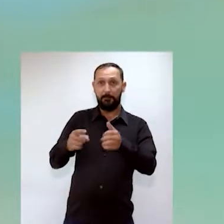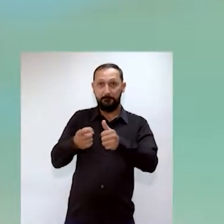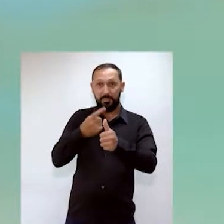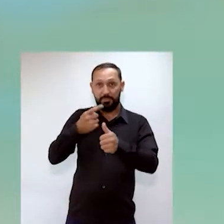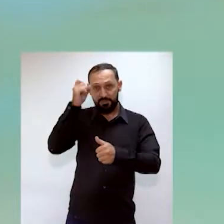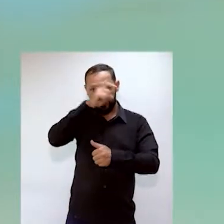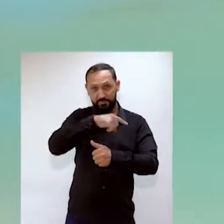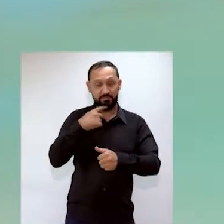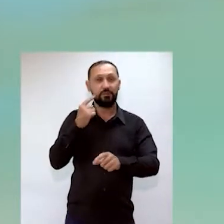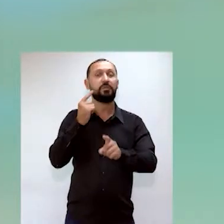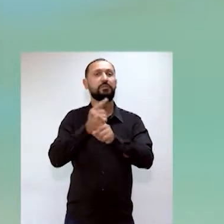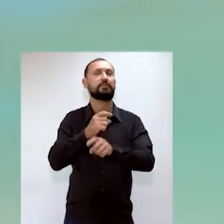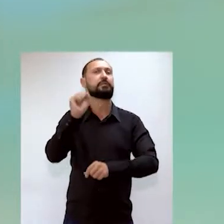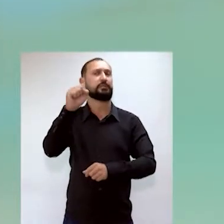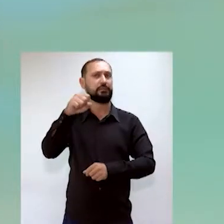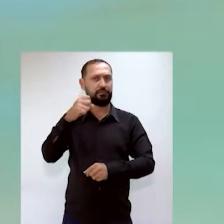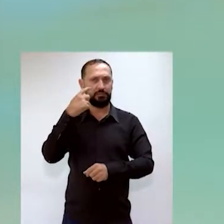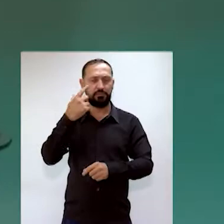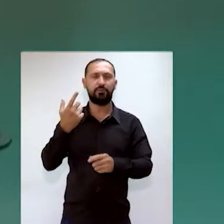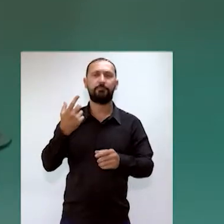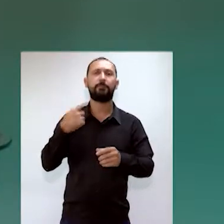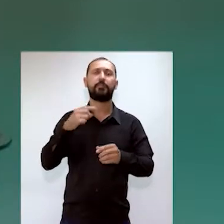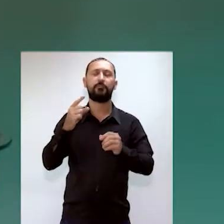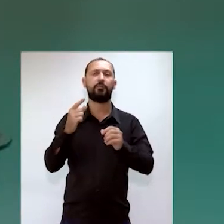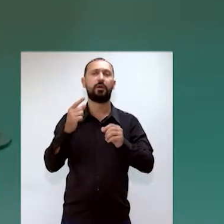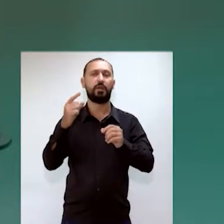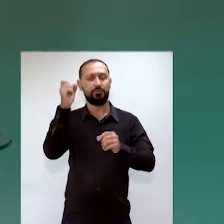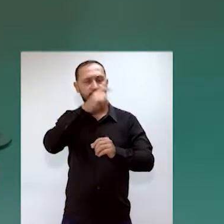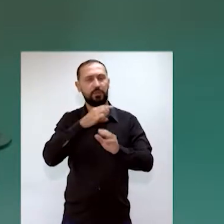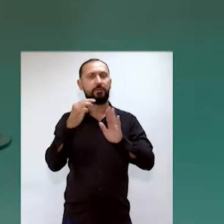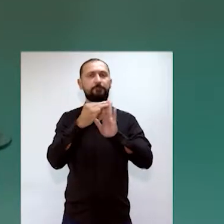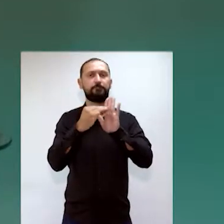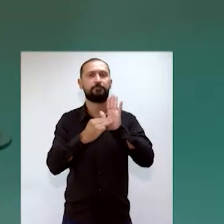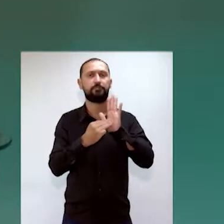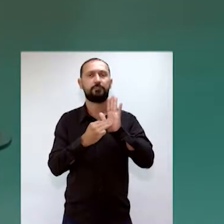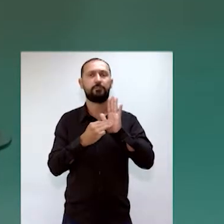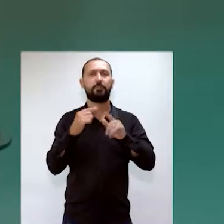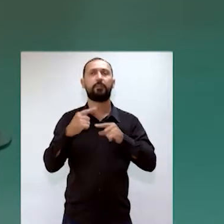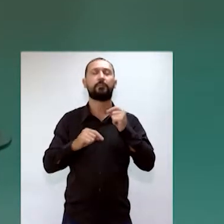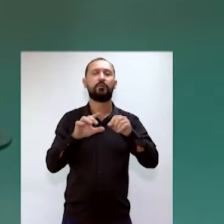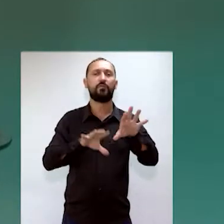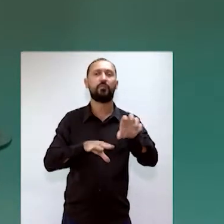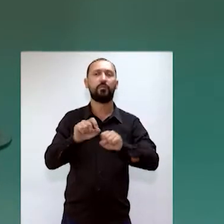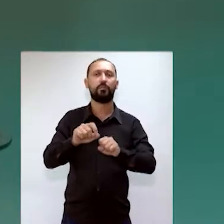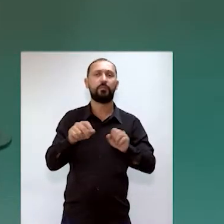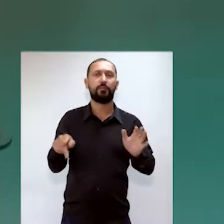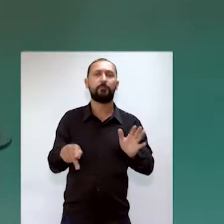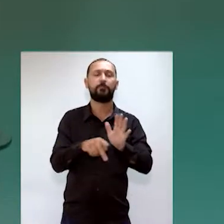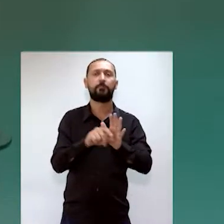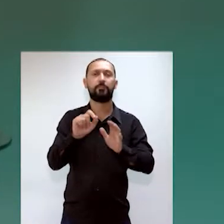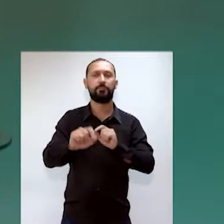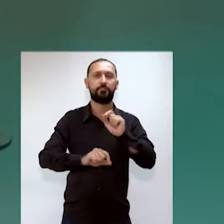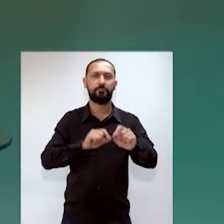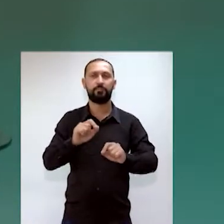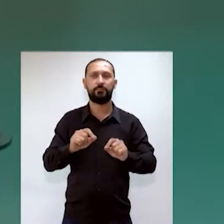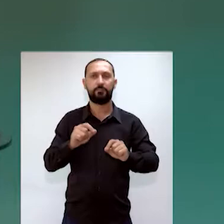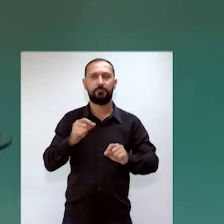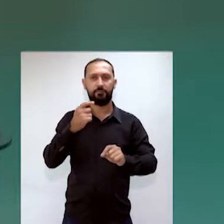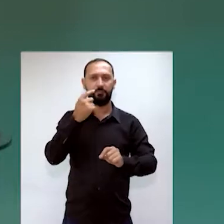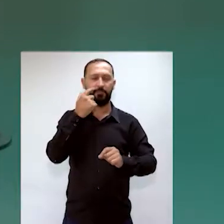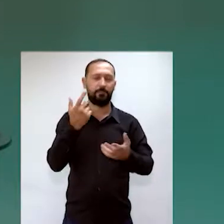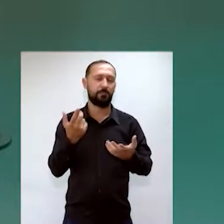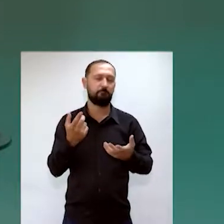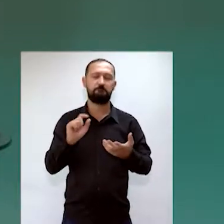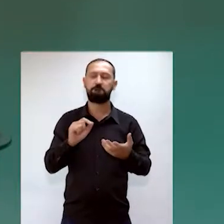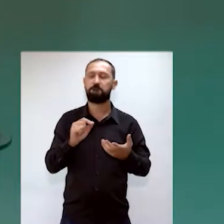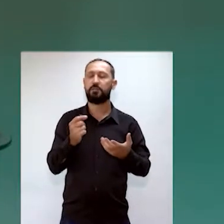primeira dificuldade que você encontrou no caminho? Essa foi uma primeira dificuldade metodológica que eu encontrei, foi a questão da ciência, né? É um